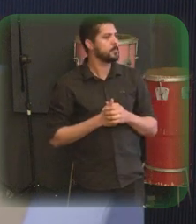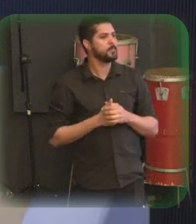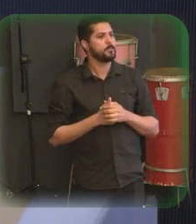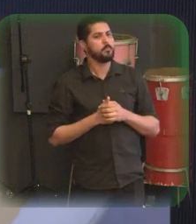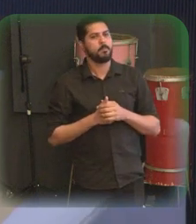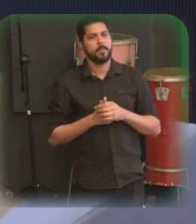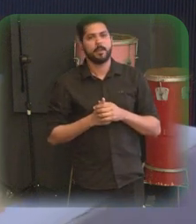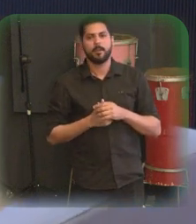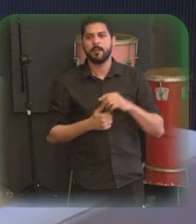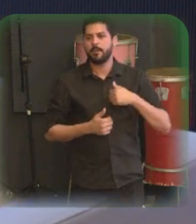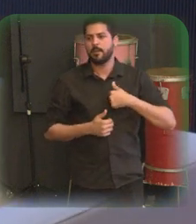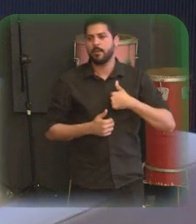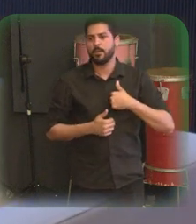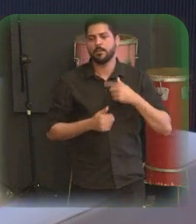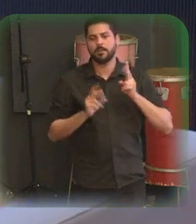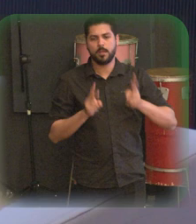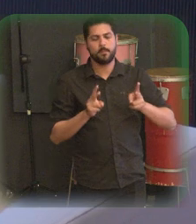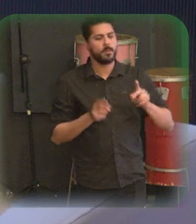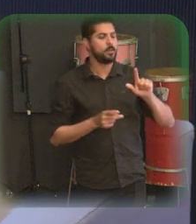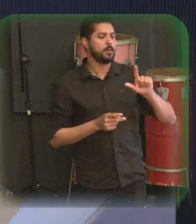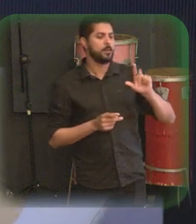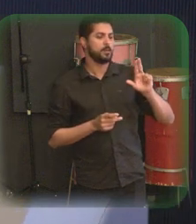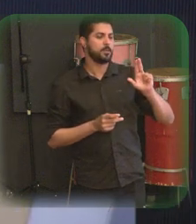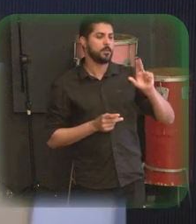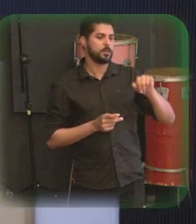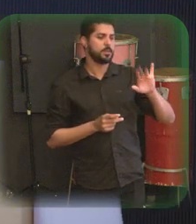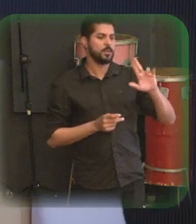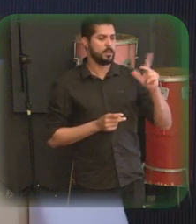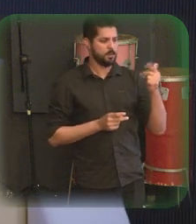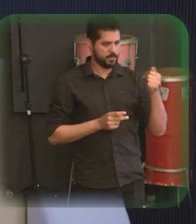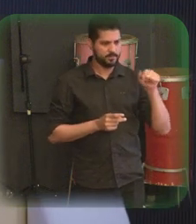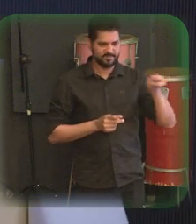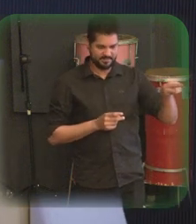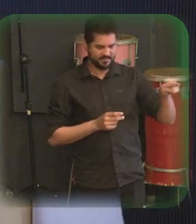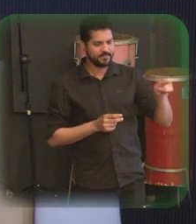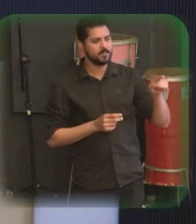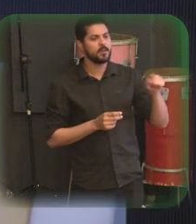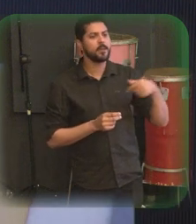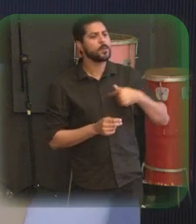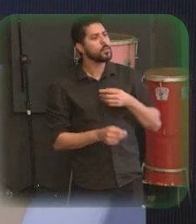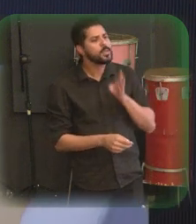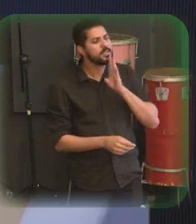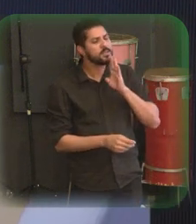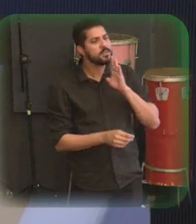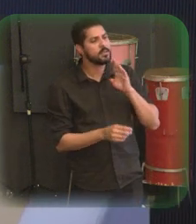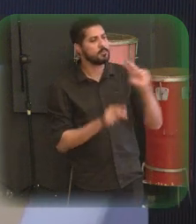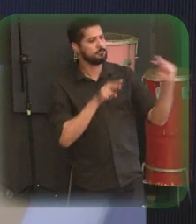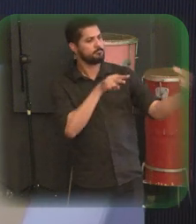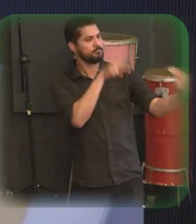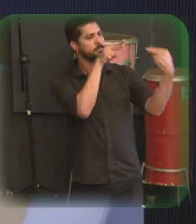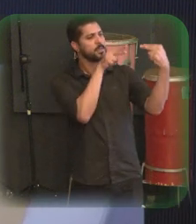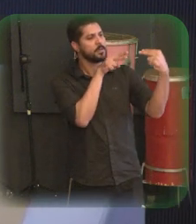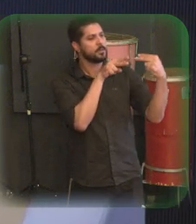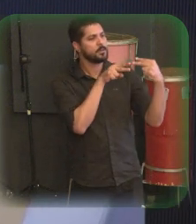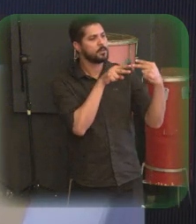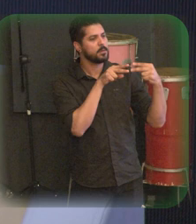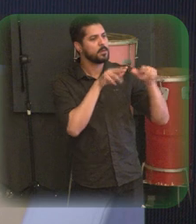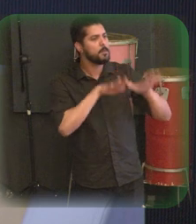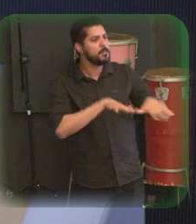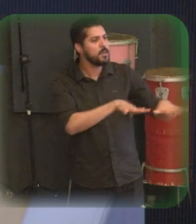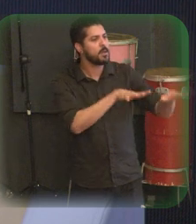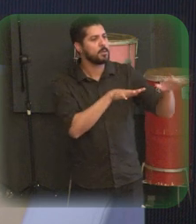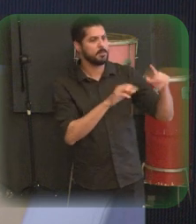Mariana e de Lucinha. Lucinha, eu conheci ela fazendo uma caminhada de Petrolina, lá no outro